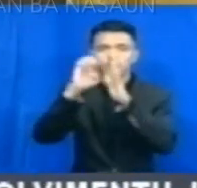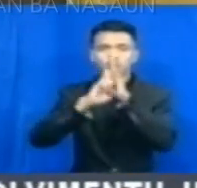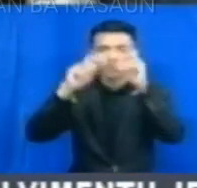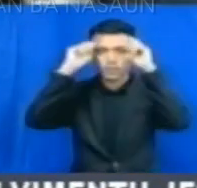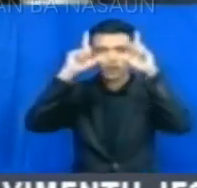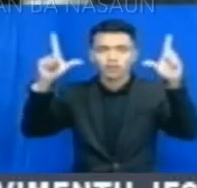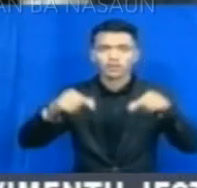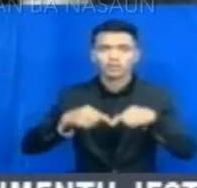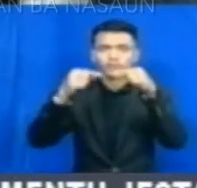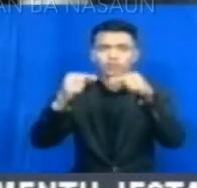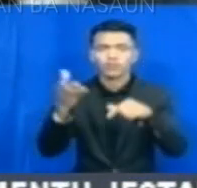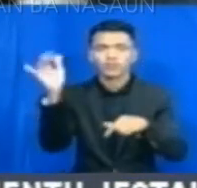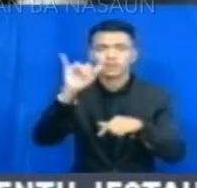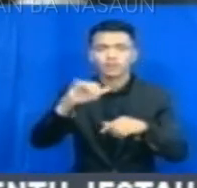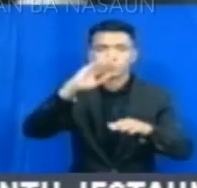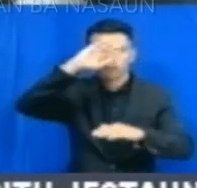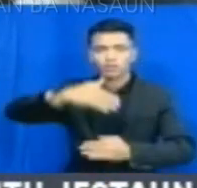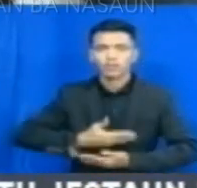nebe reconhece Sirania Oan.